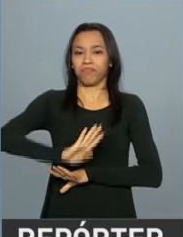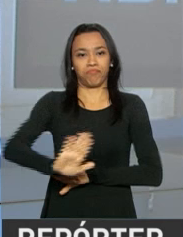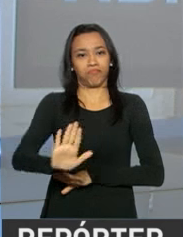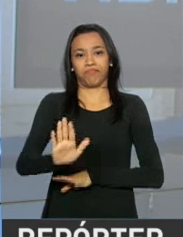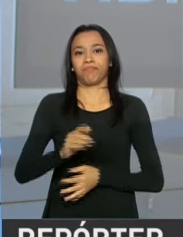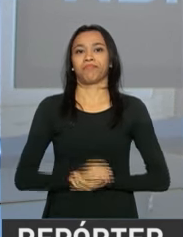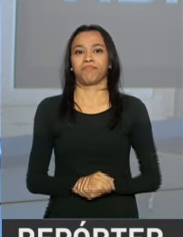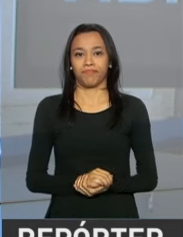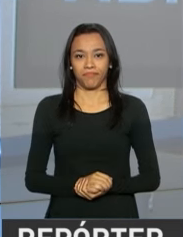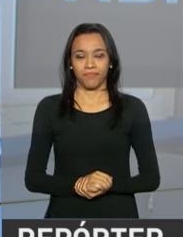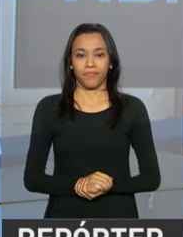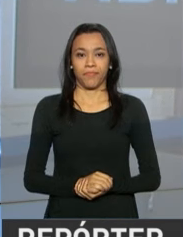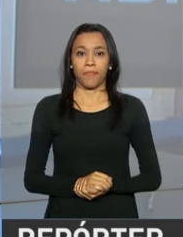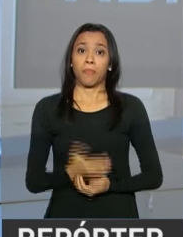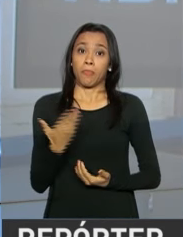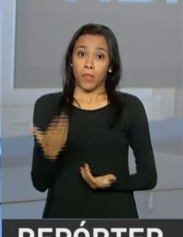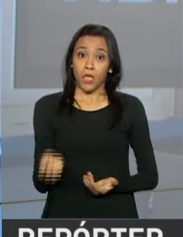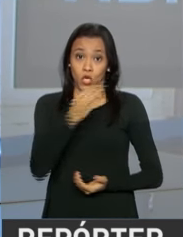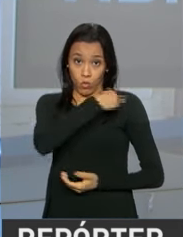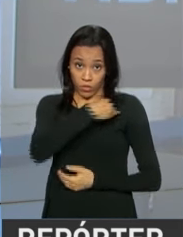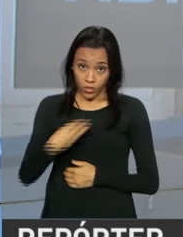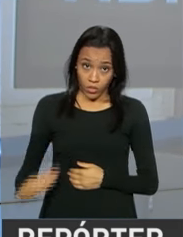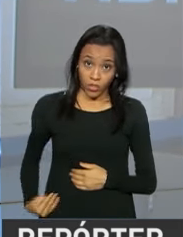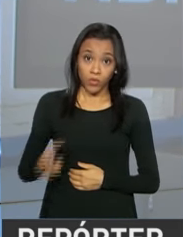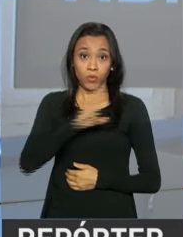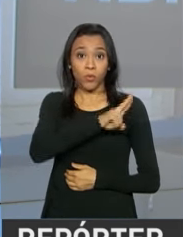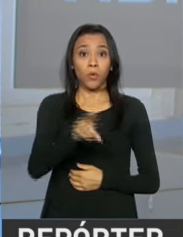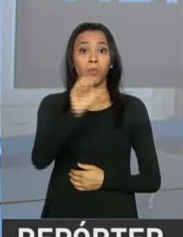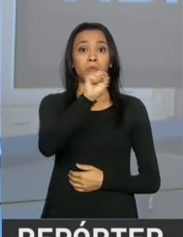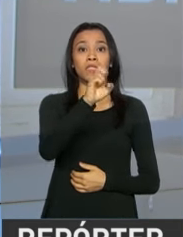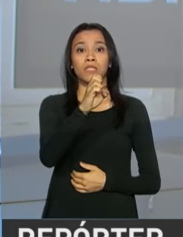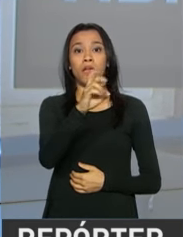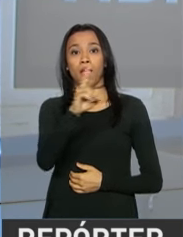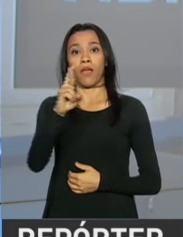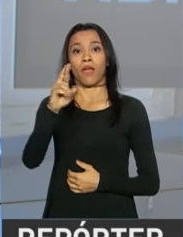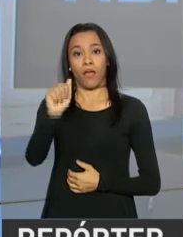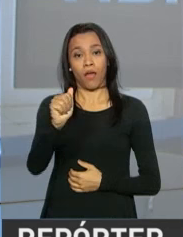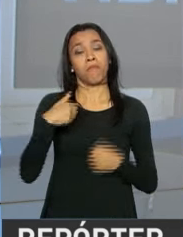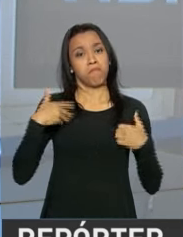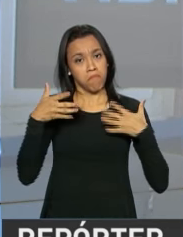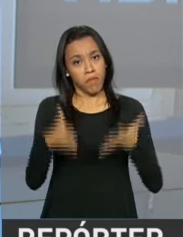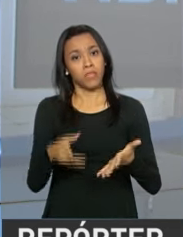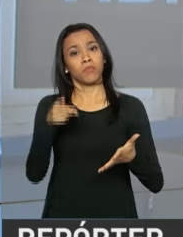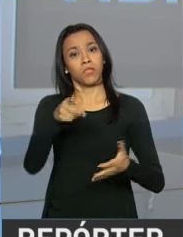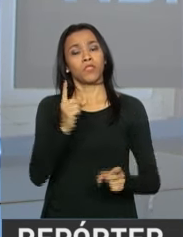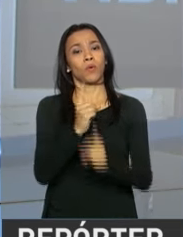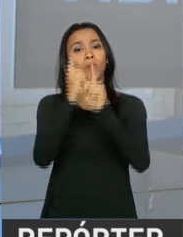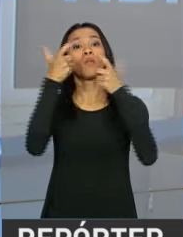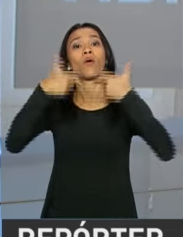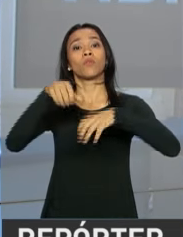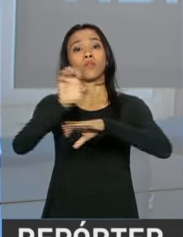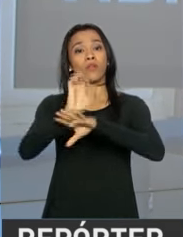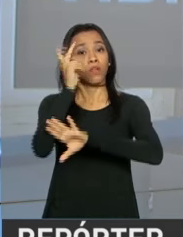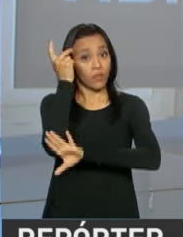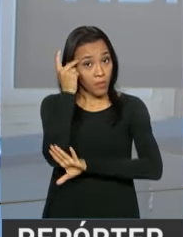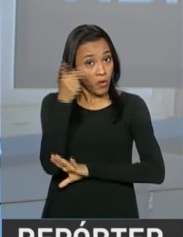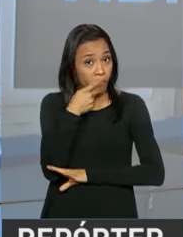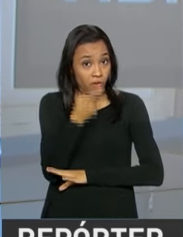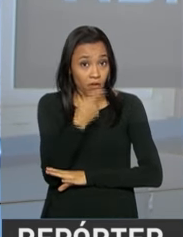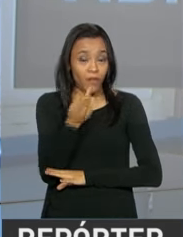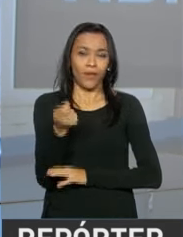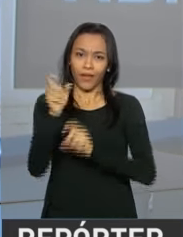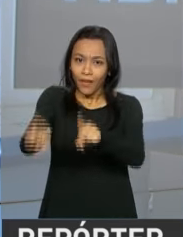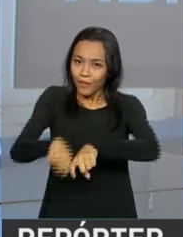pública. E o ministro das relações exteriores, José Serra, também participou desse evento em São Paulo e destacou que a